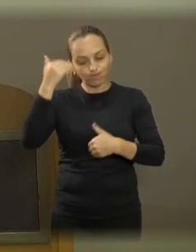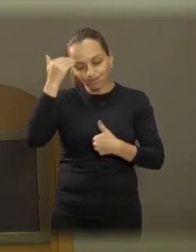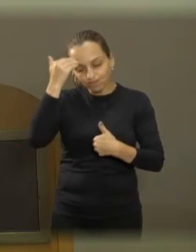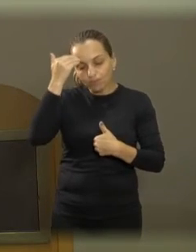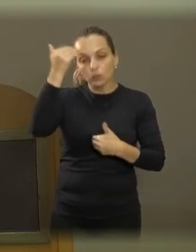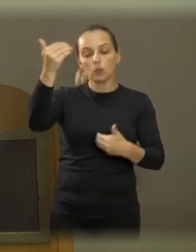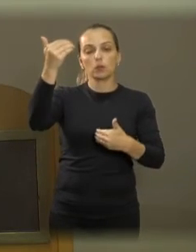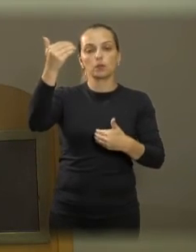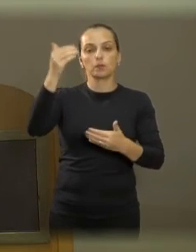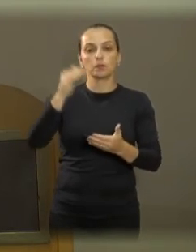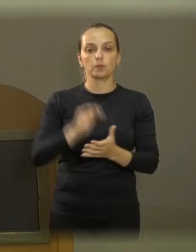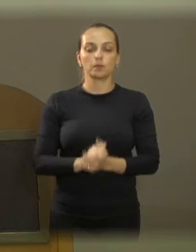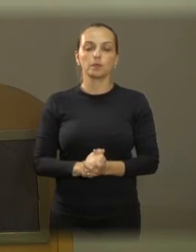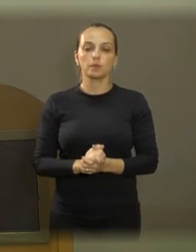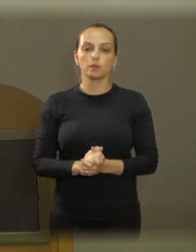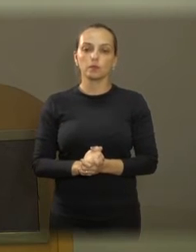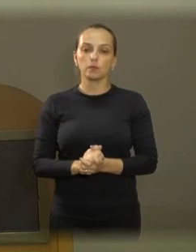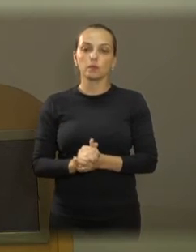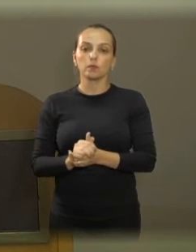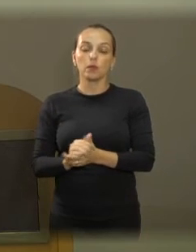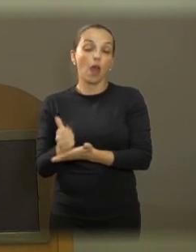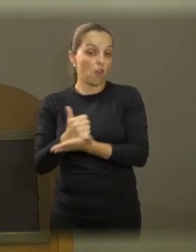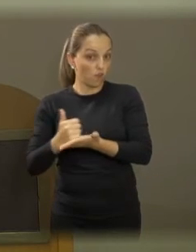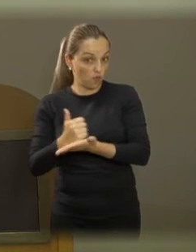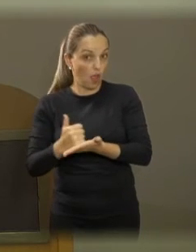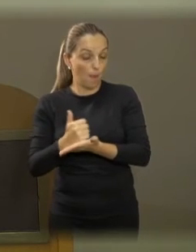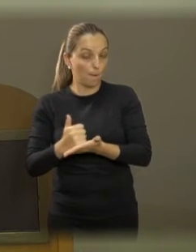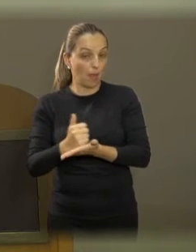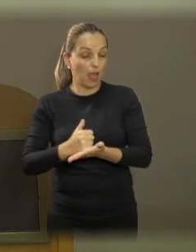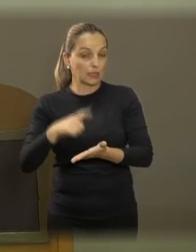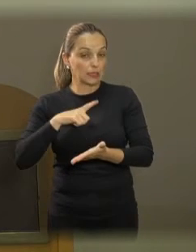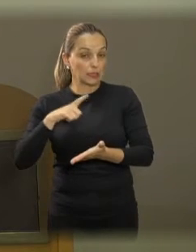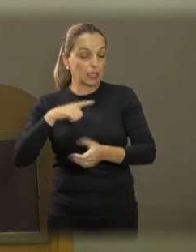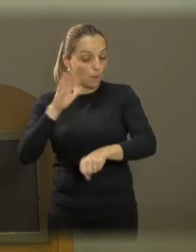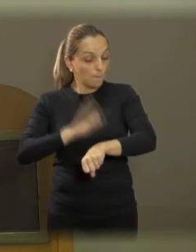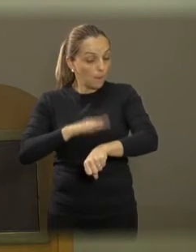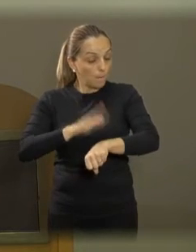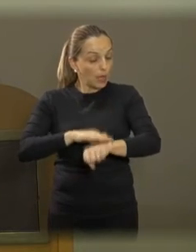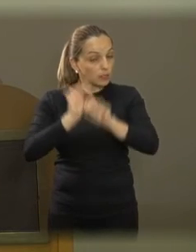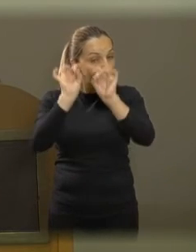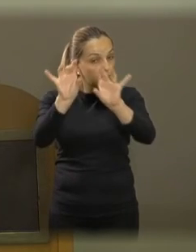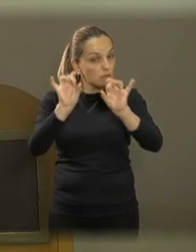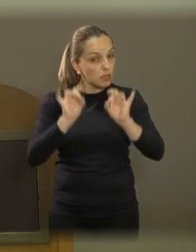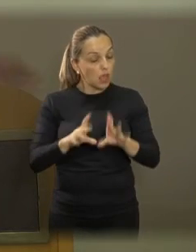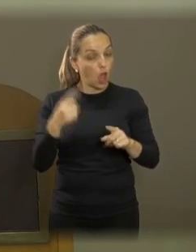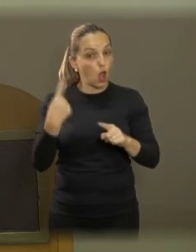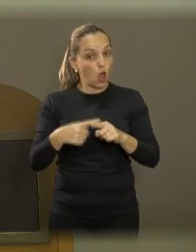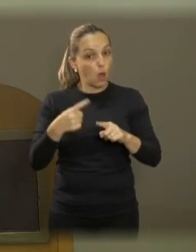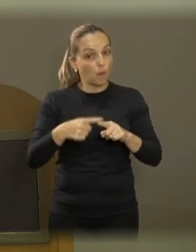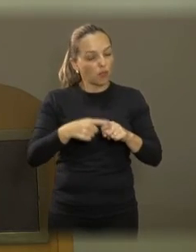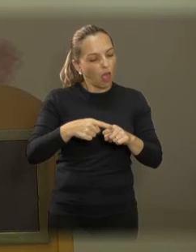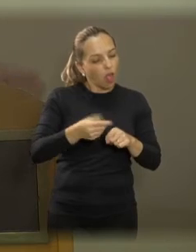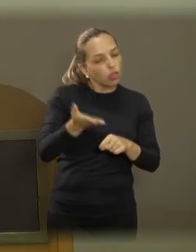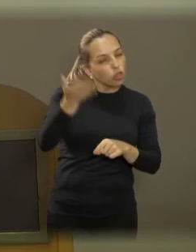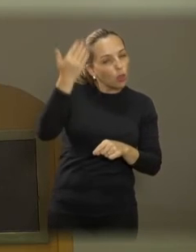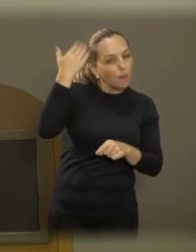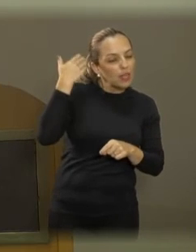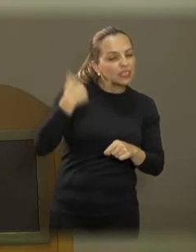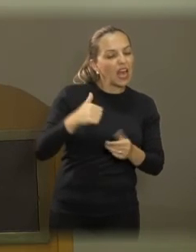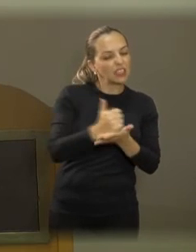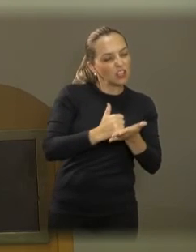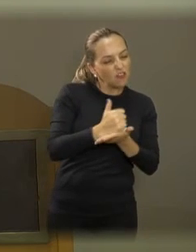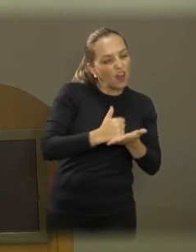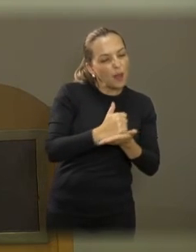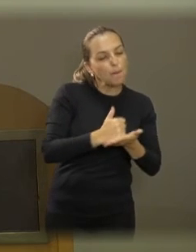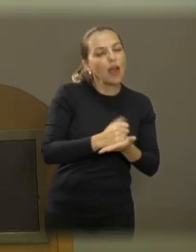A farmácia, ela vive hoje um grande movimento e um grande momento. Migramos de um cenário onde as farmácias eram meros